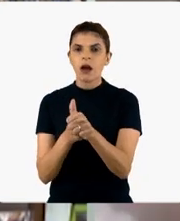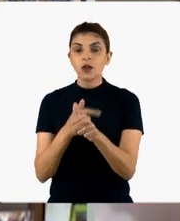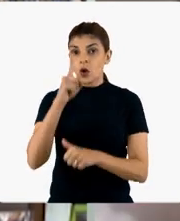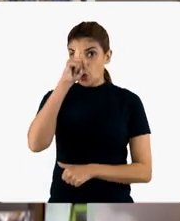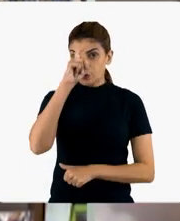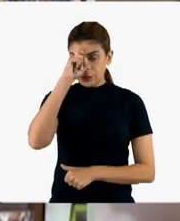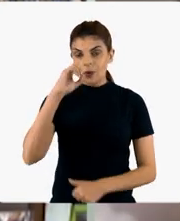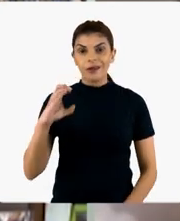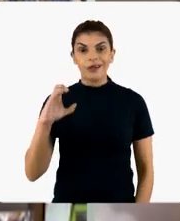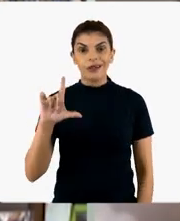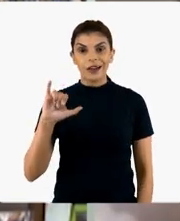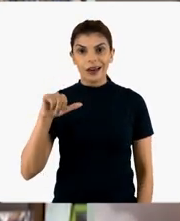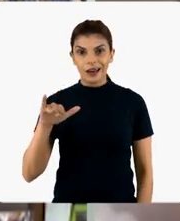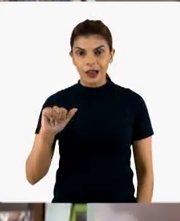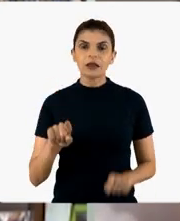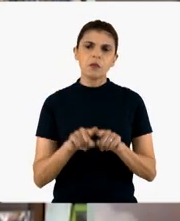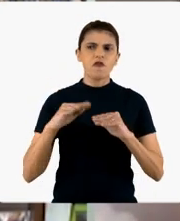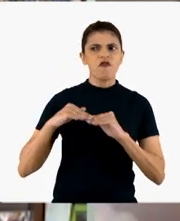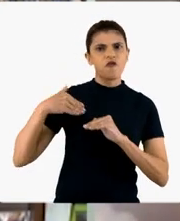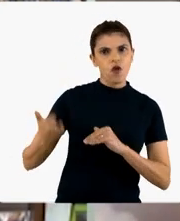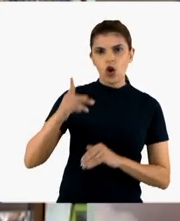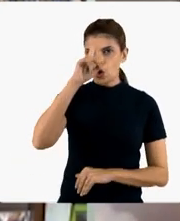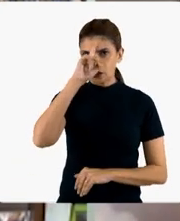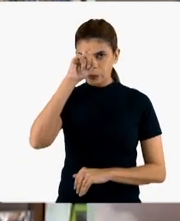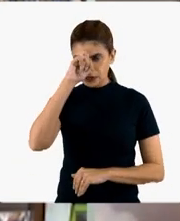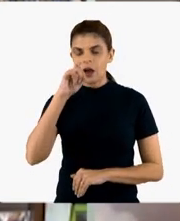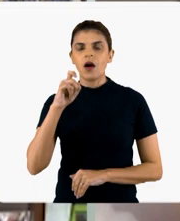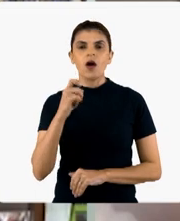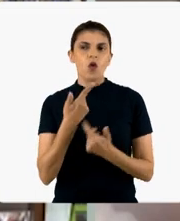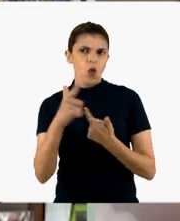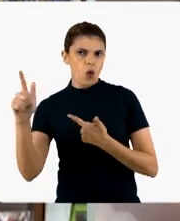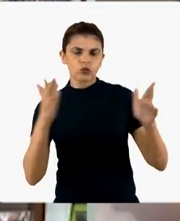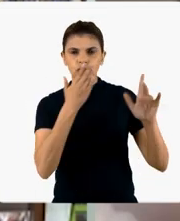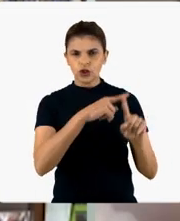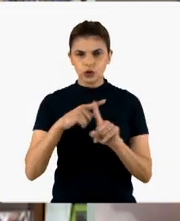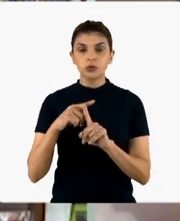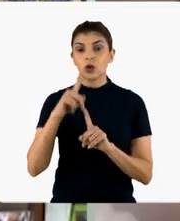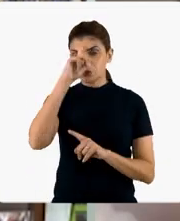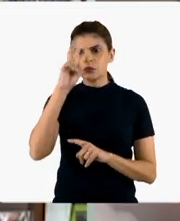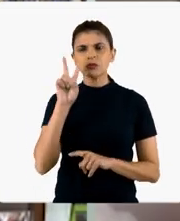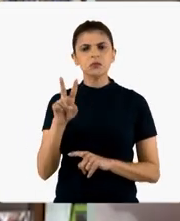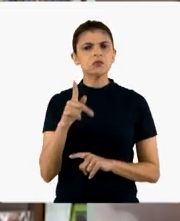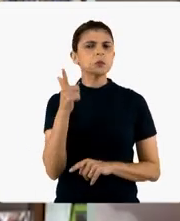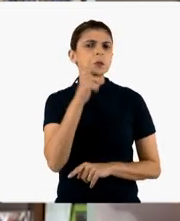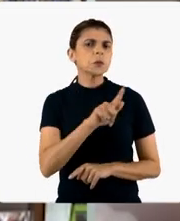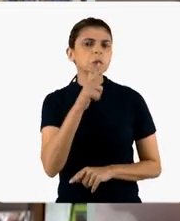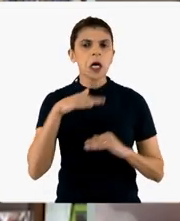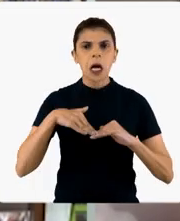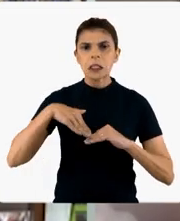acompanhado no Hospital das Clínicas e alguns pacientes fora do hospital, nós temos observado uma